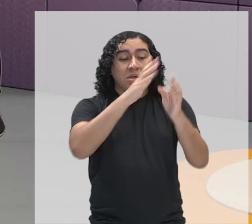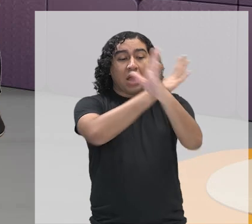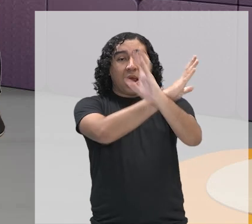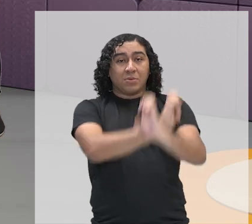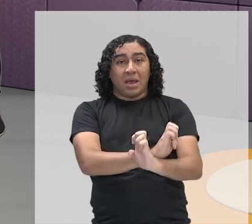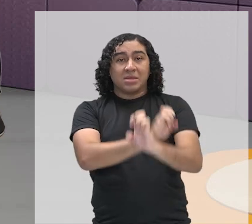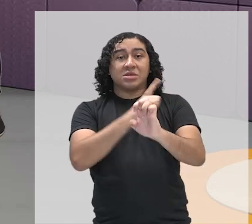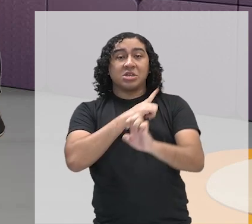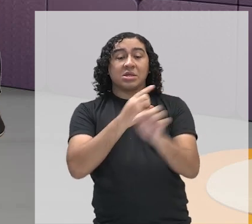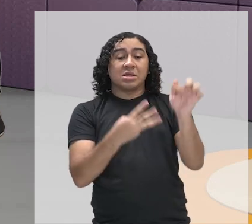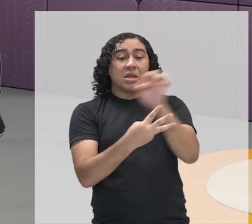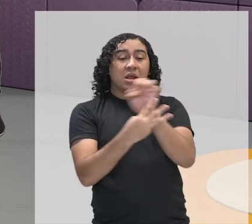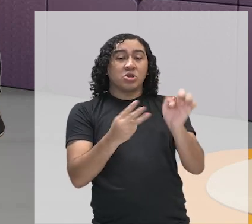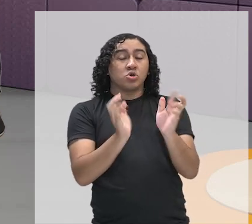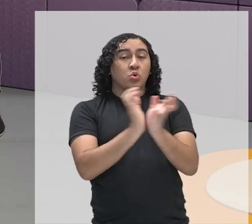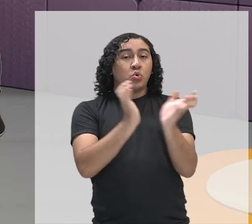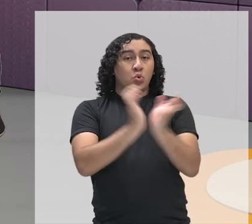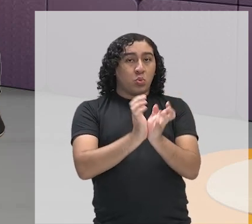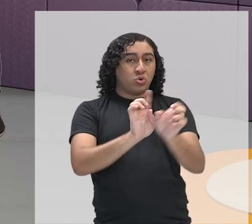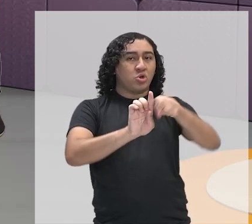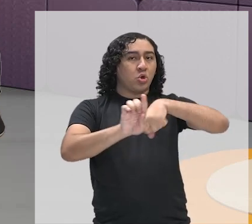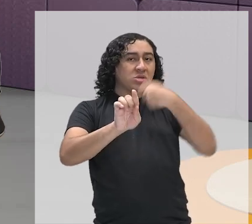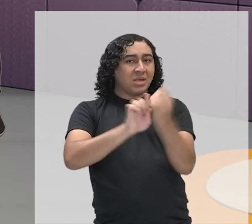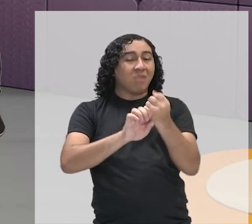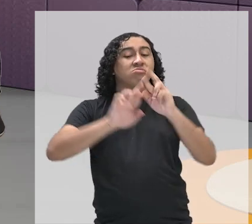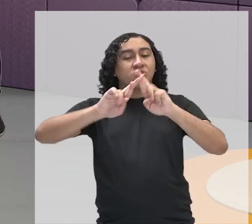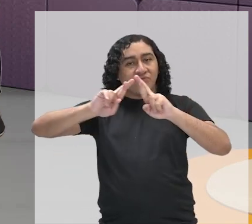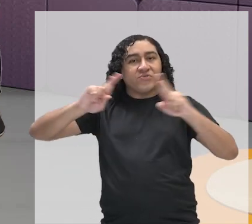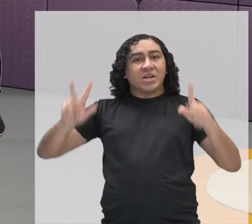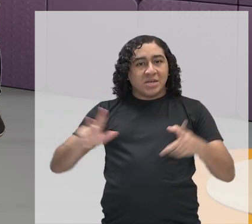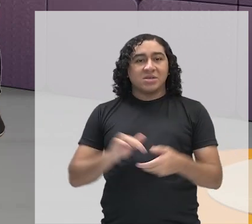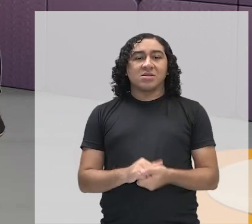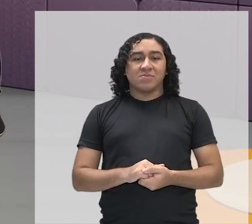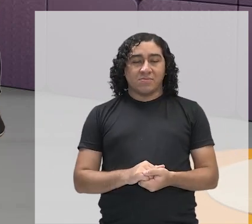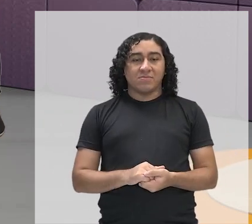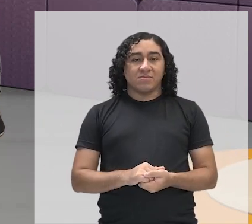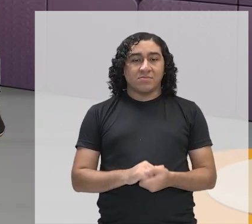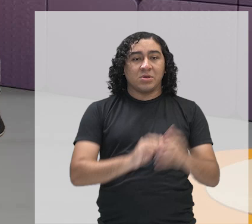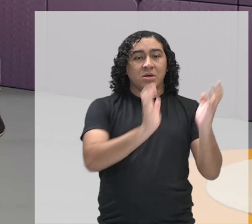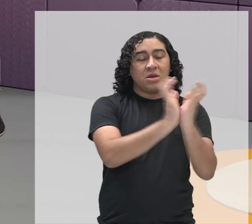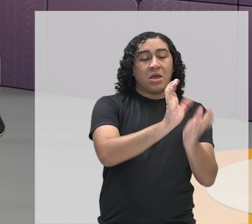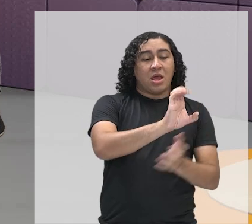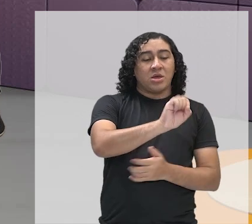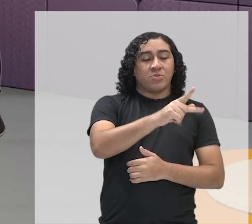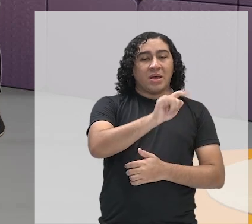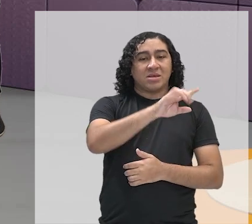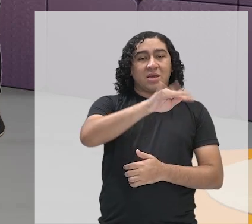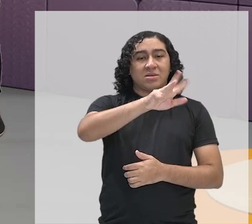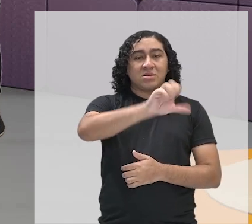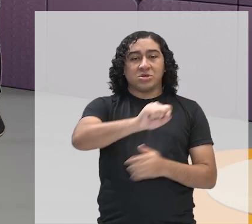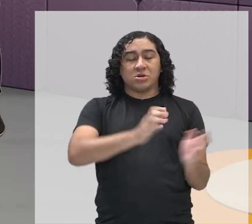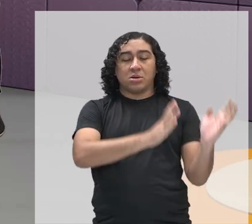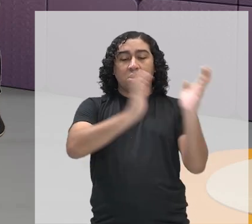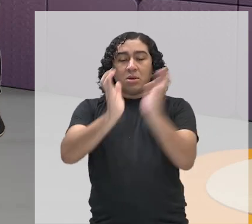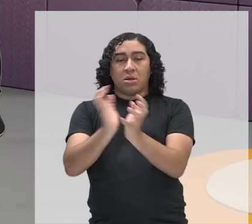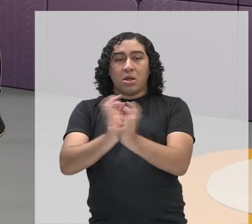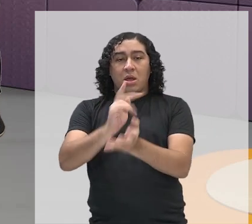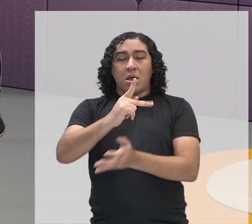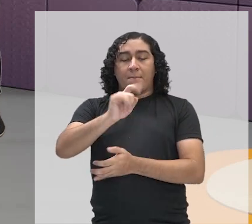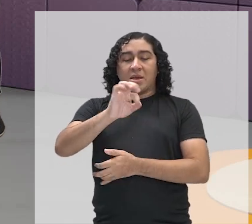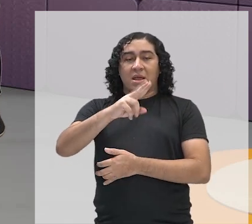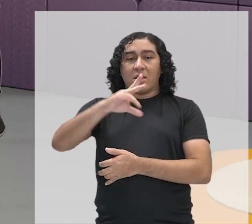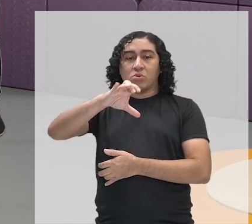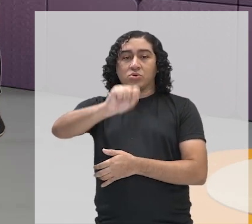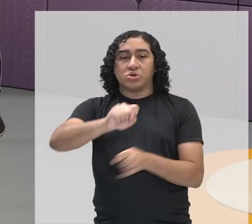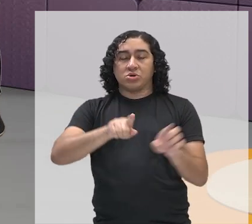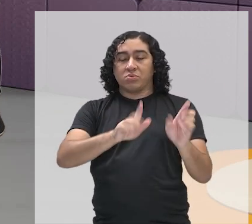em 3 grupos sociais bem distintos. Os esparciatas, os periecos e os ilotas,